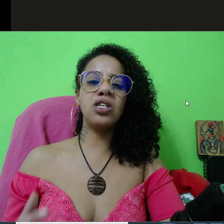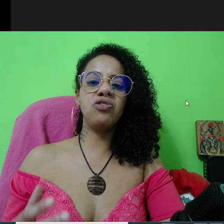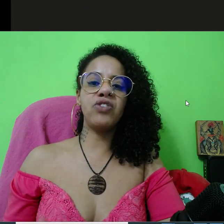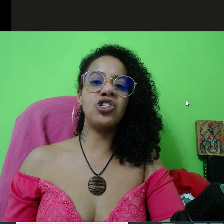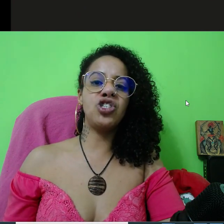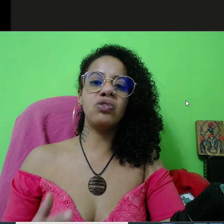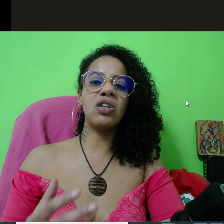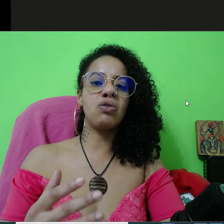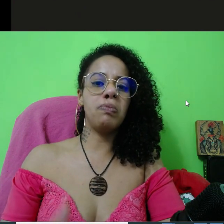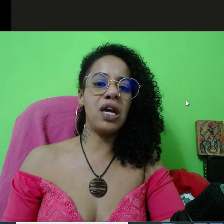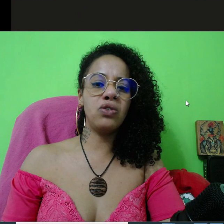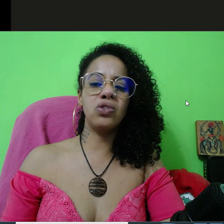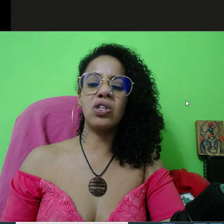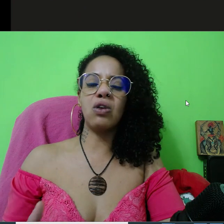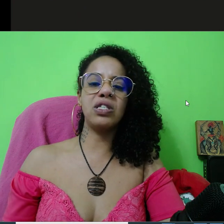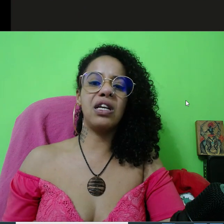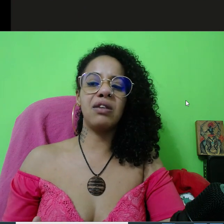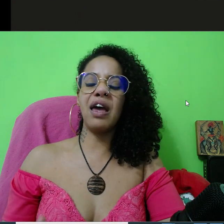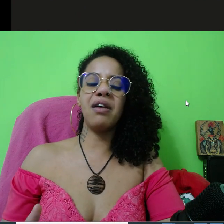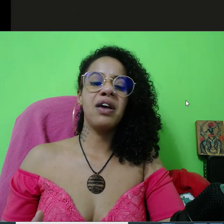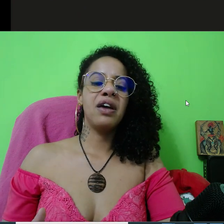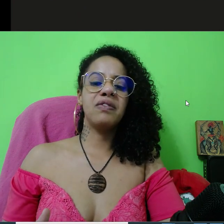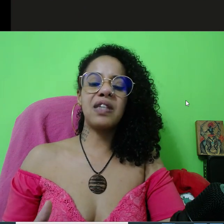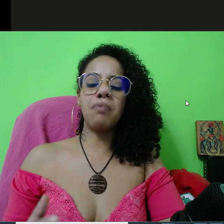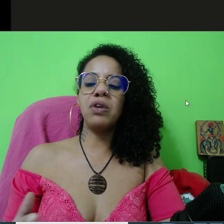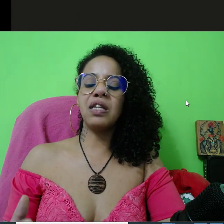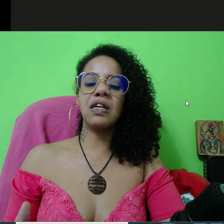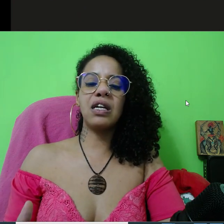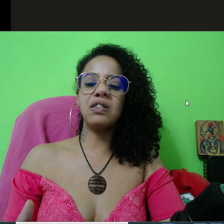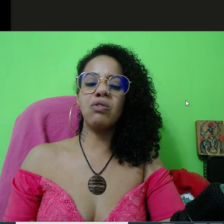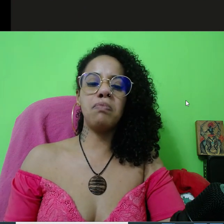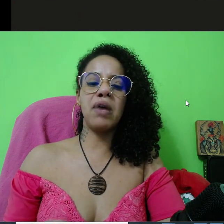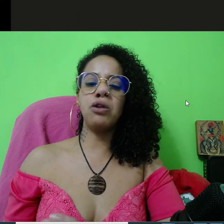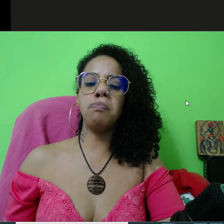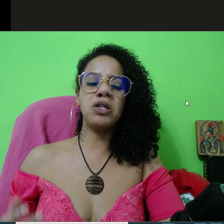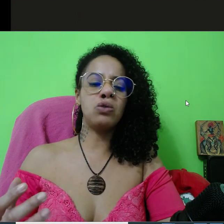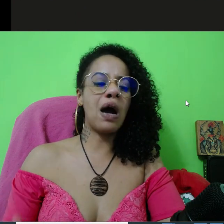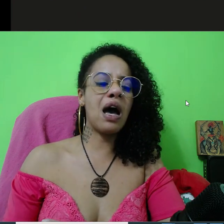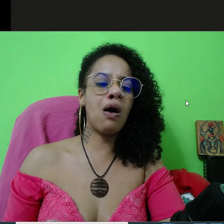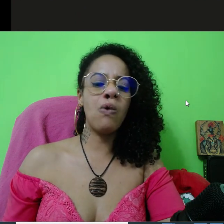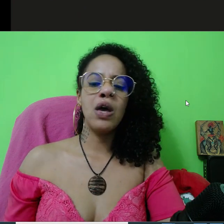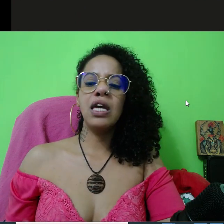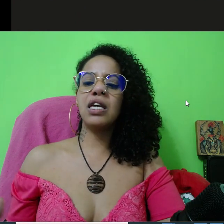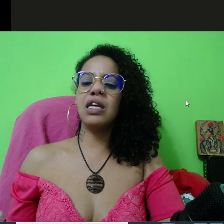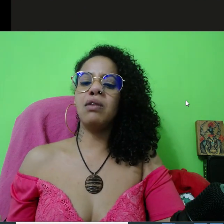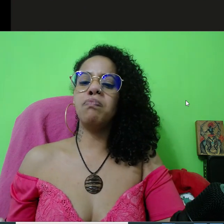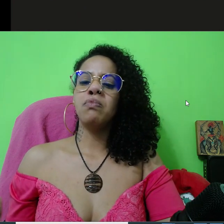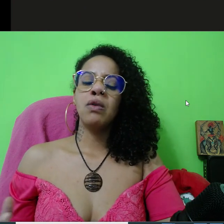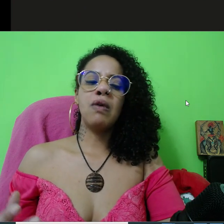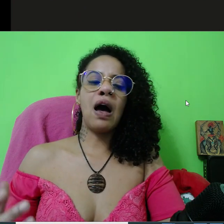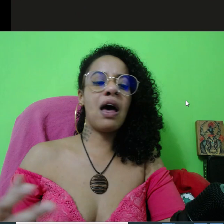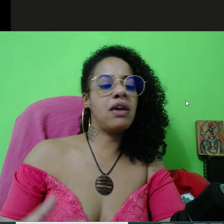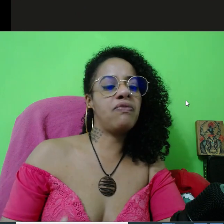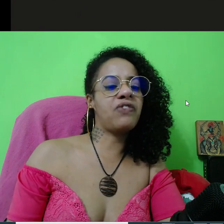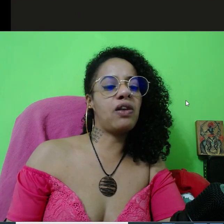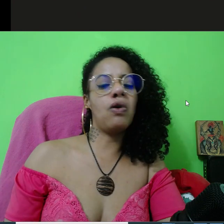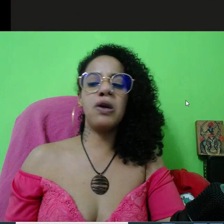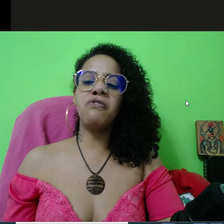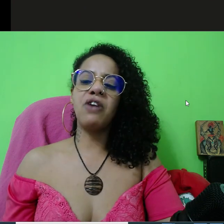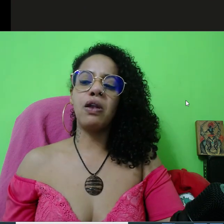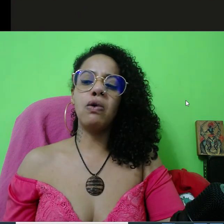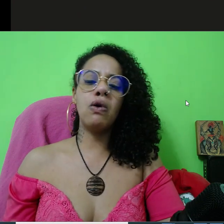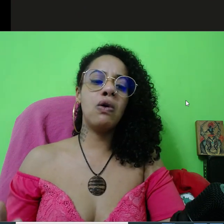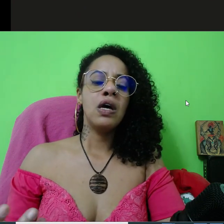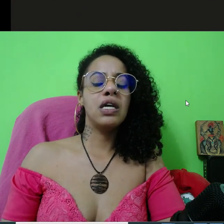que uma coisa divertidos argumentos outra coisa é saber essa questão que ver o pessoal e que ai